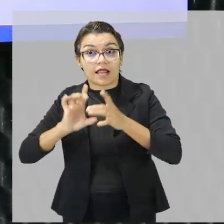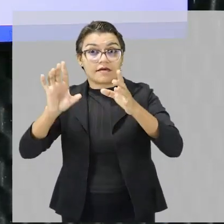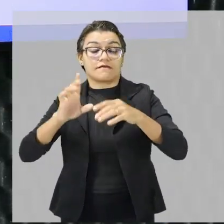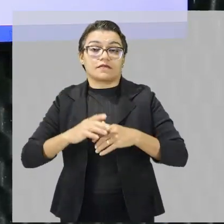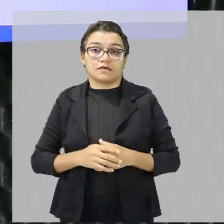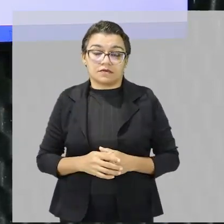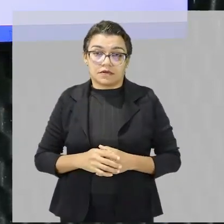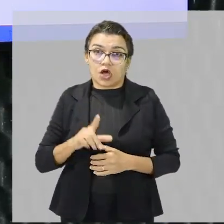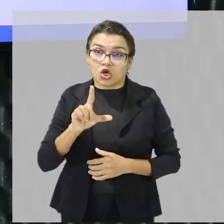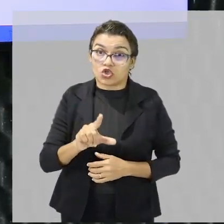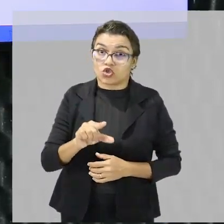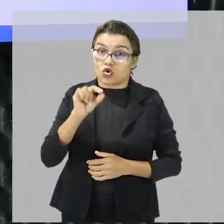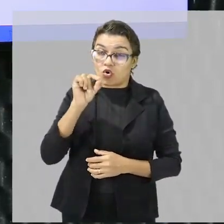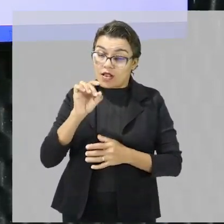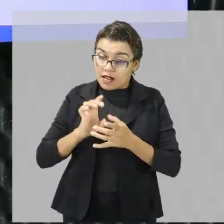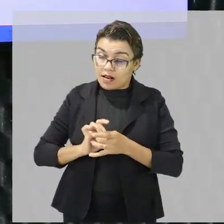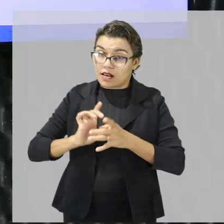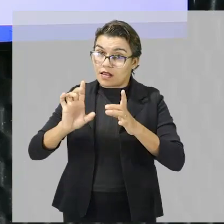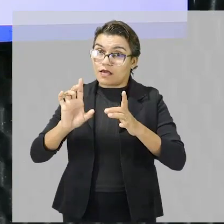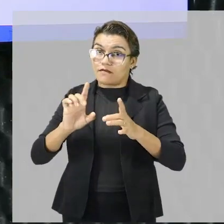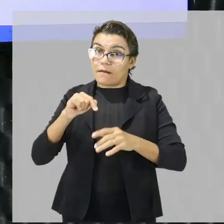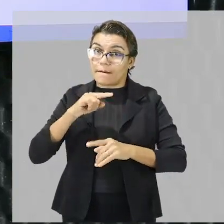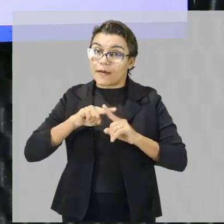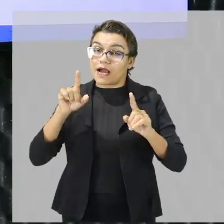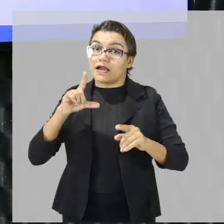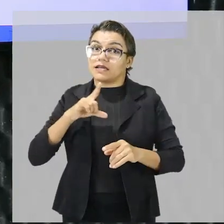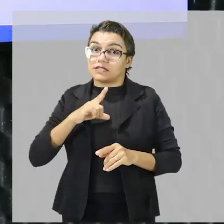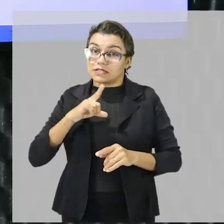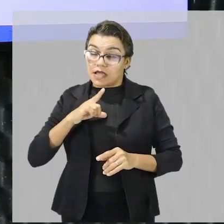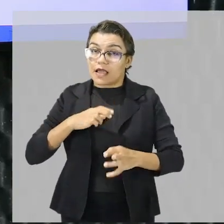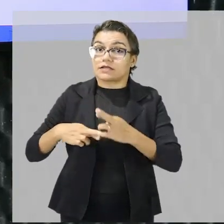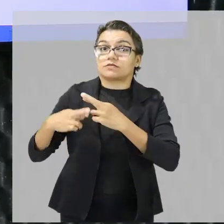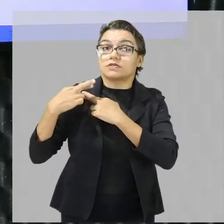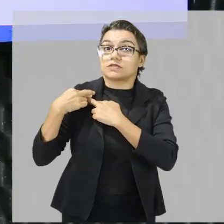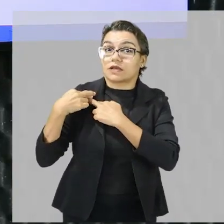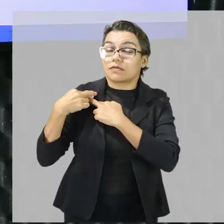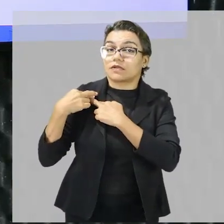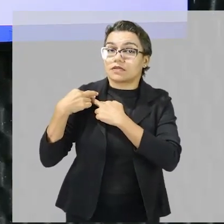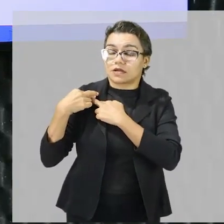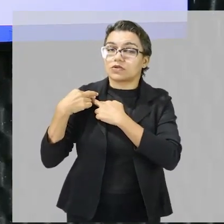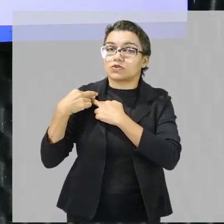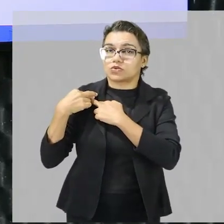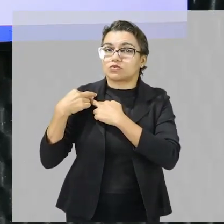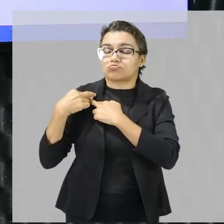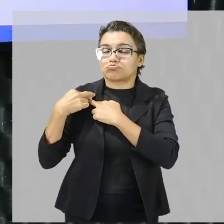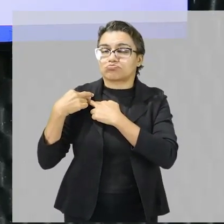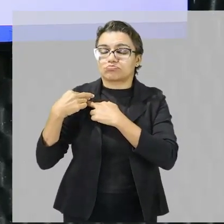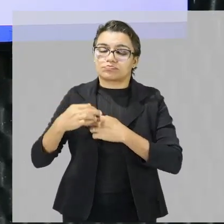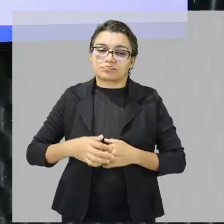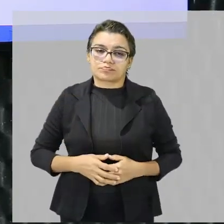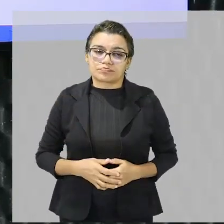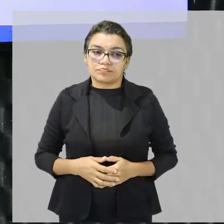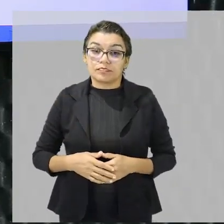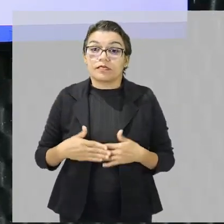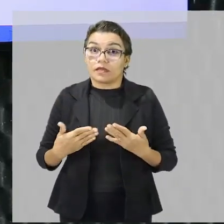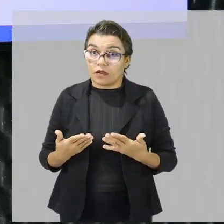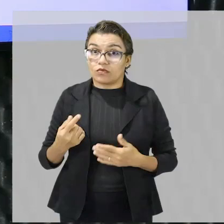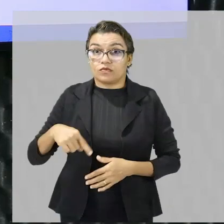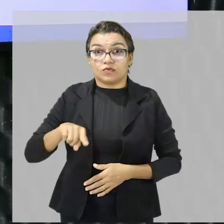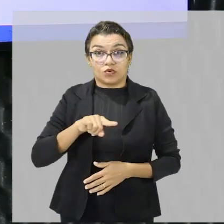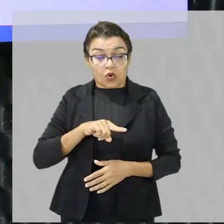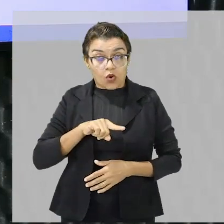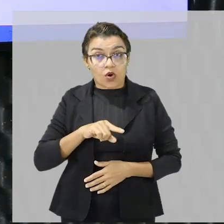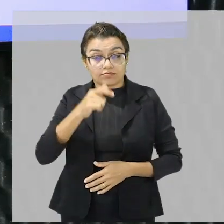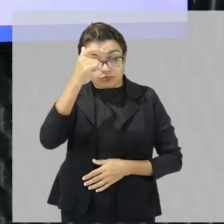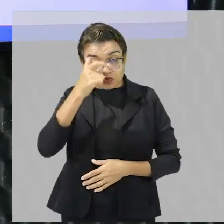nossa escolha é livre, mas ela tem o estigma da responsabilidade enquanto prerrogativa. Então nós somos